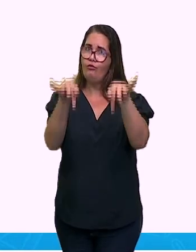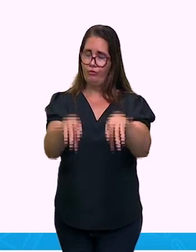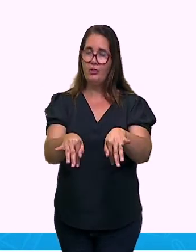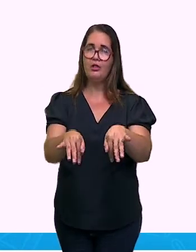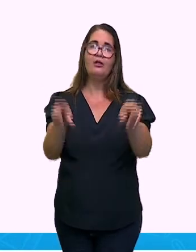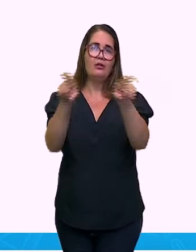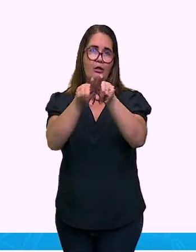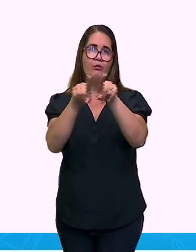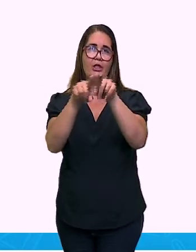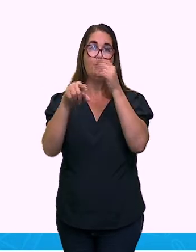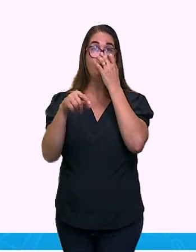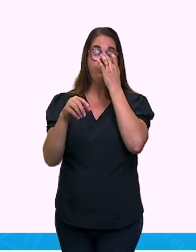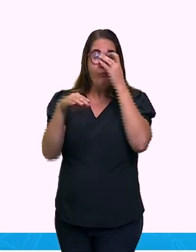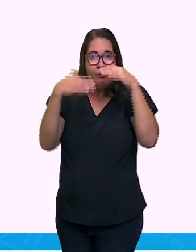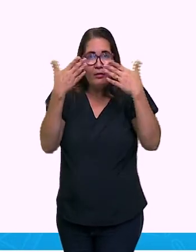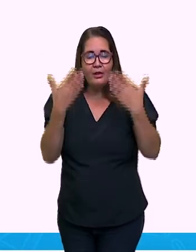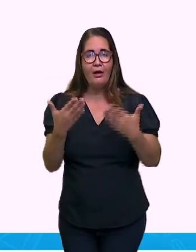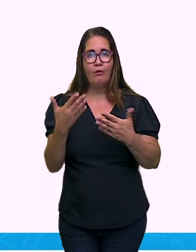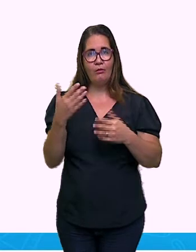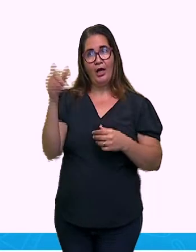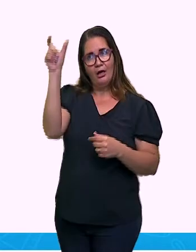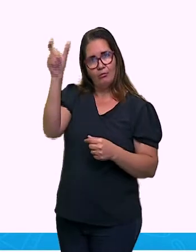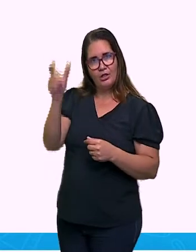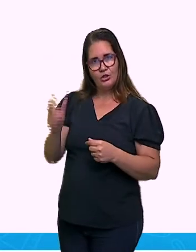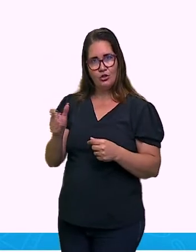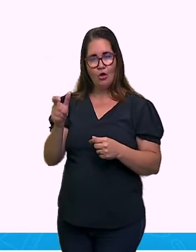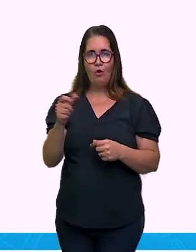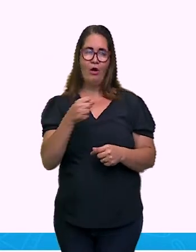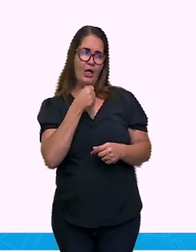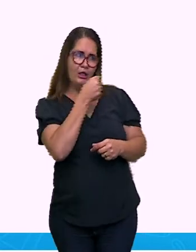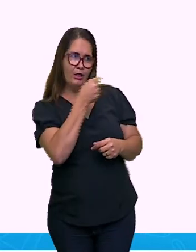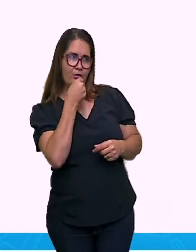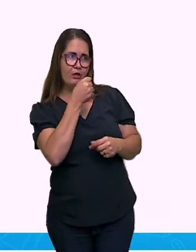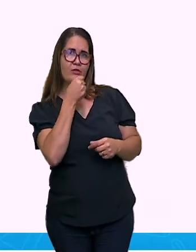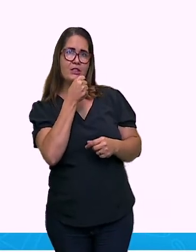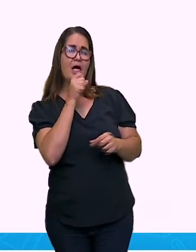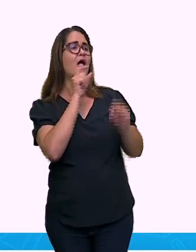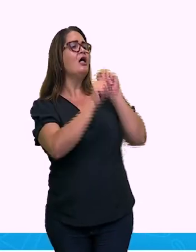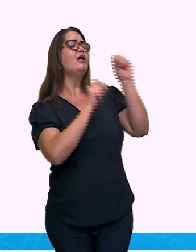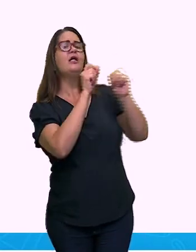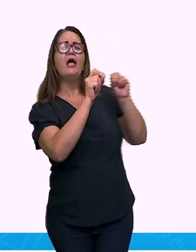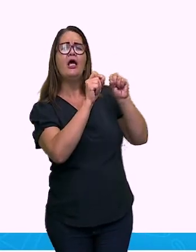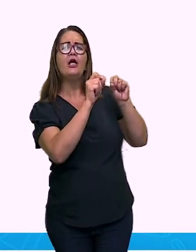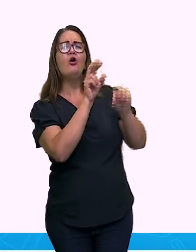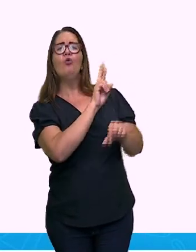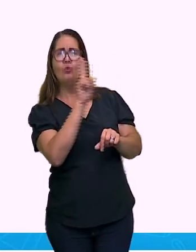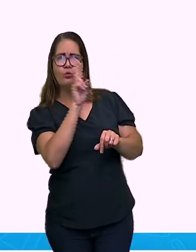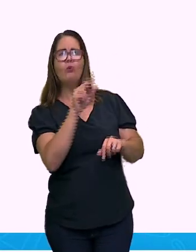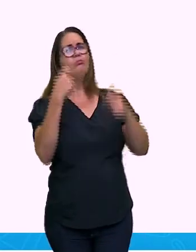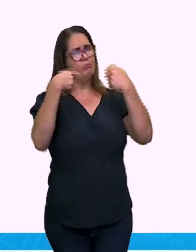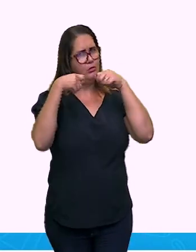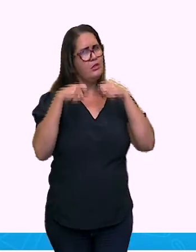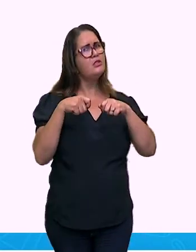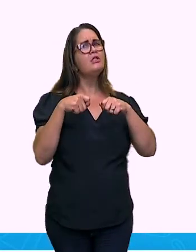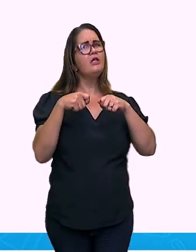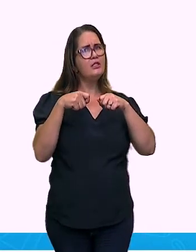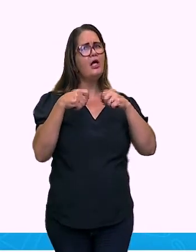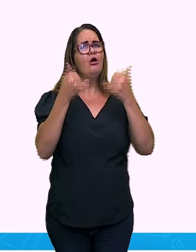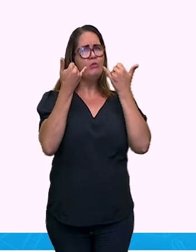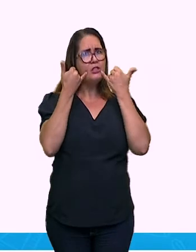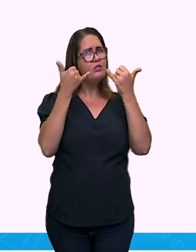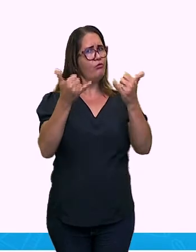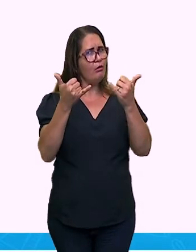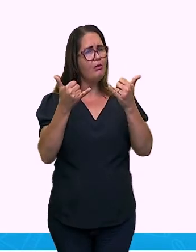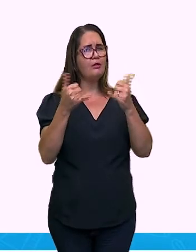falar quem é aquele entrevistado daquele dia, né? E nós temos uma foto